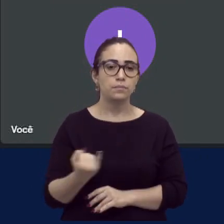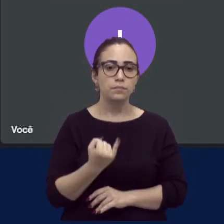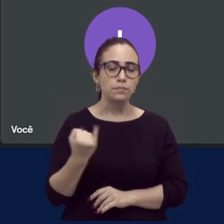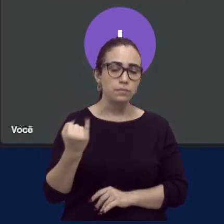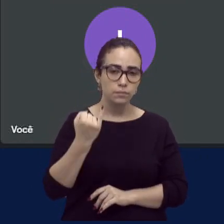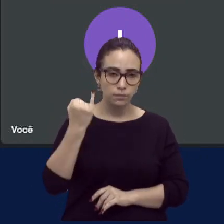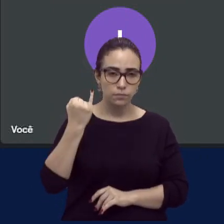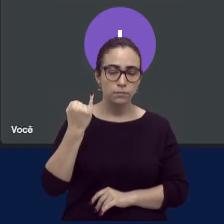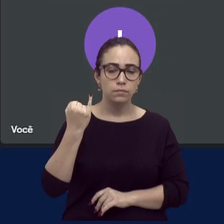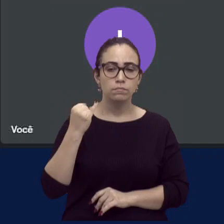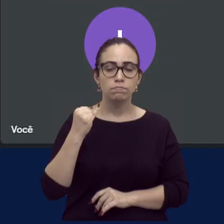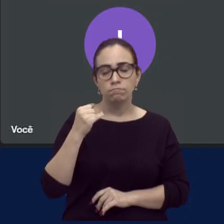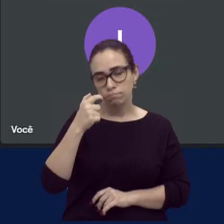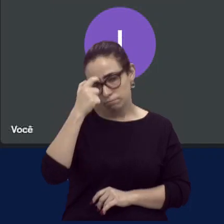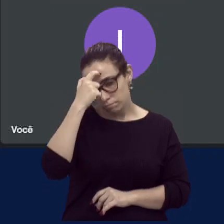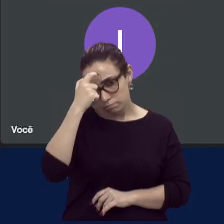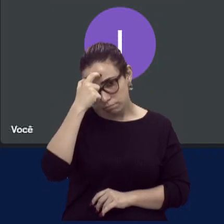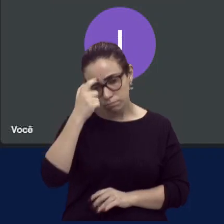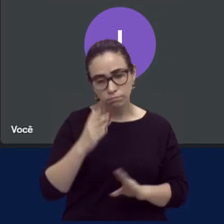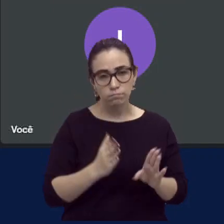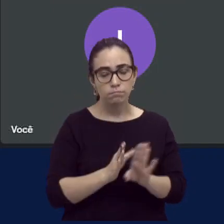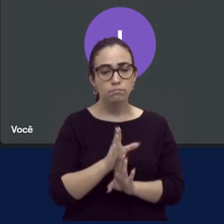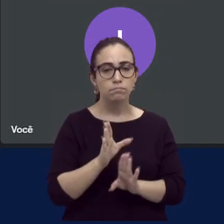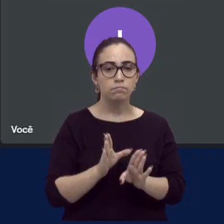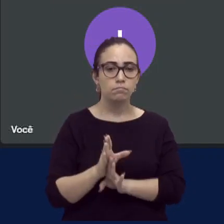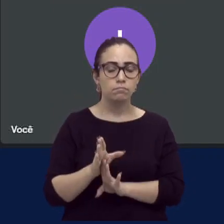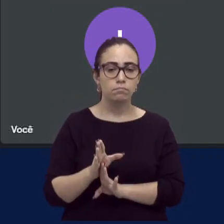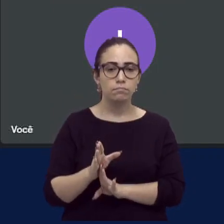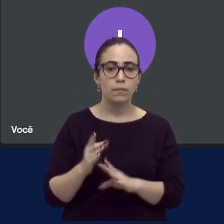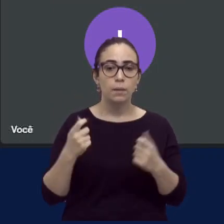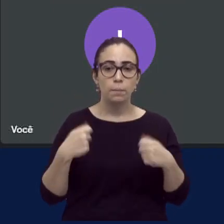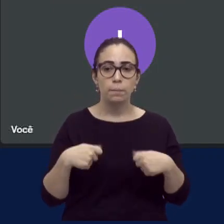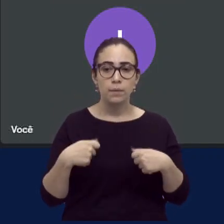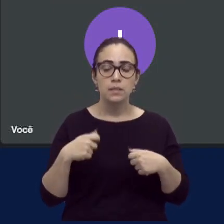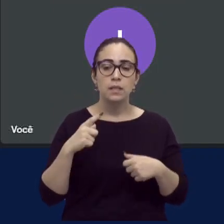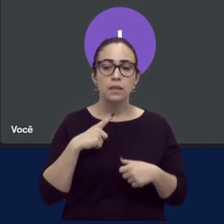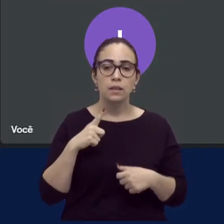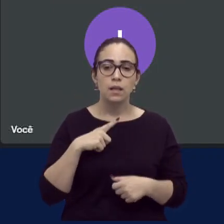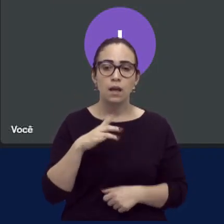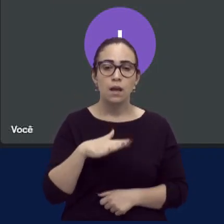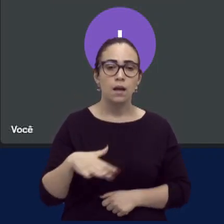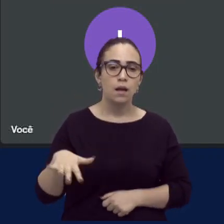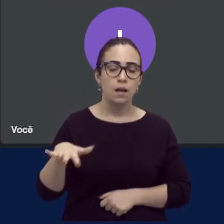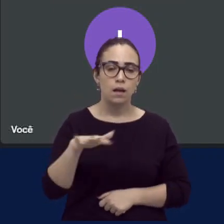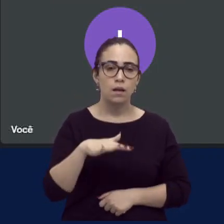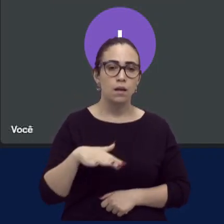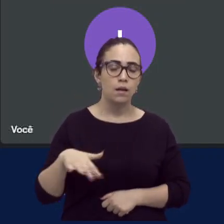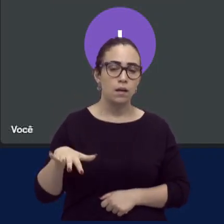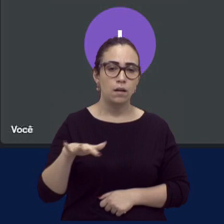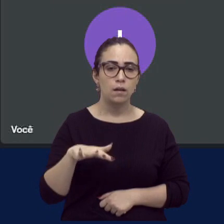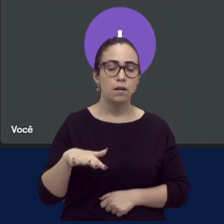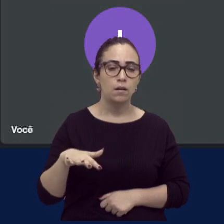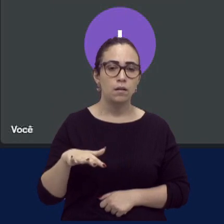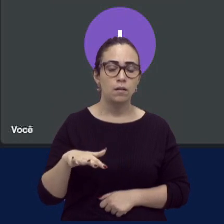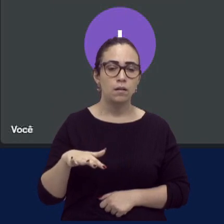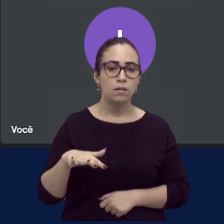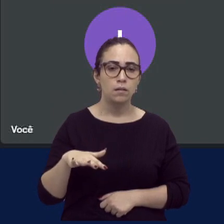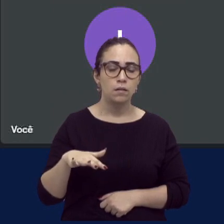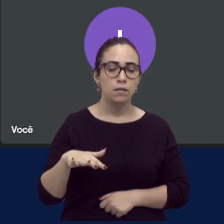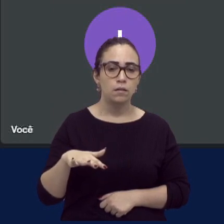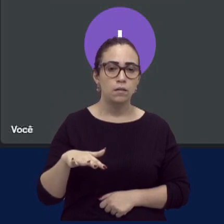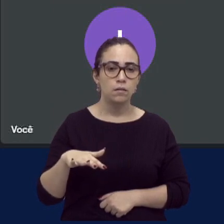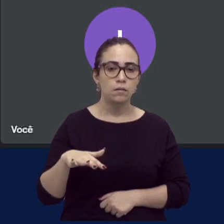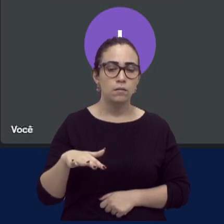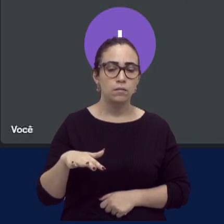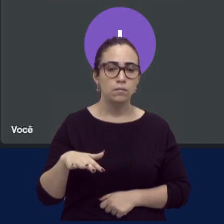importante, do quanto a gente tem no nosso contexto para se apropriar e